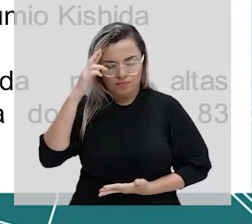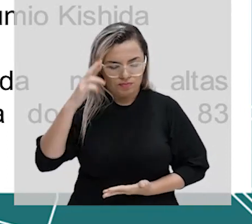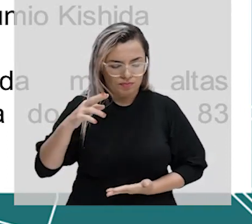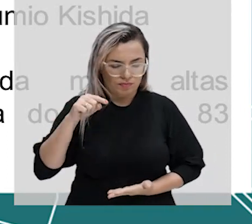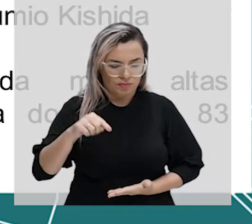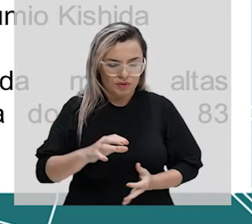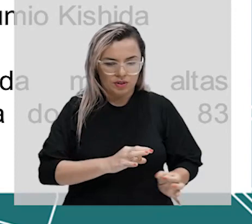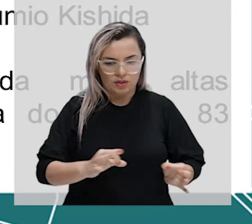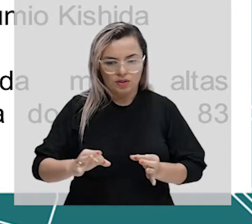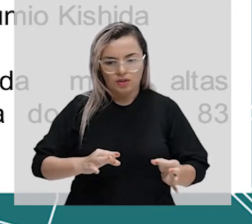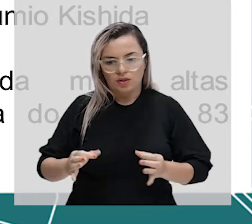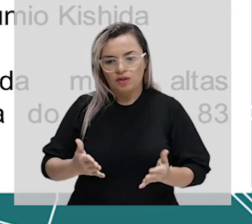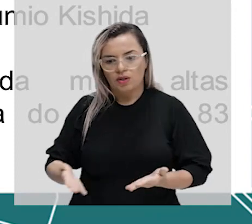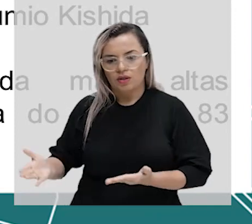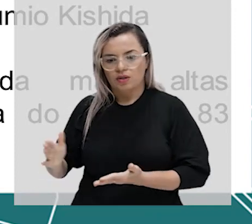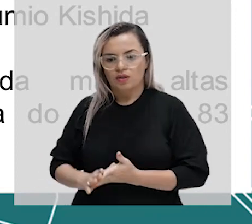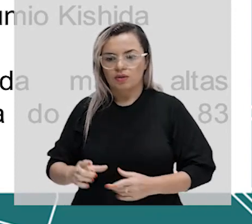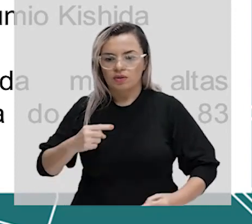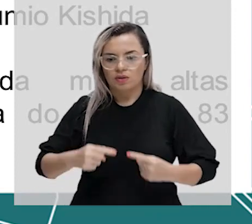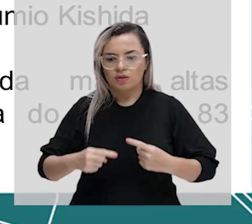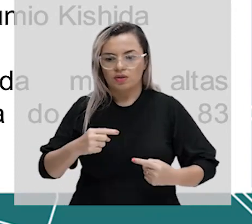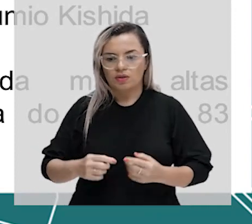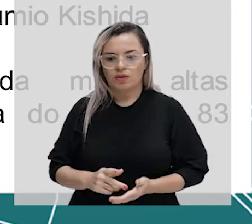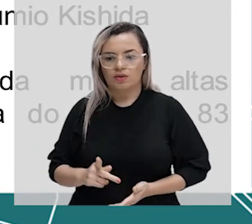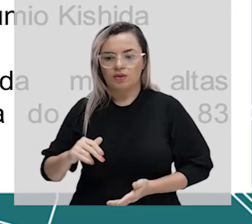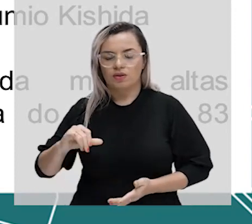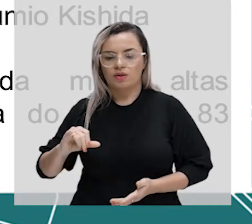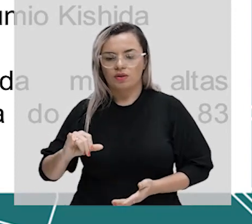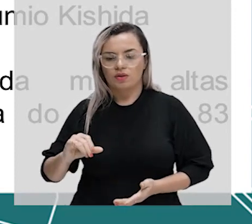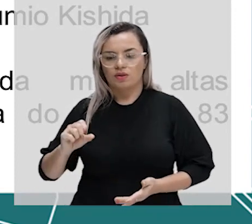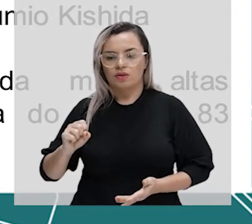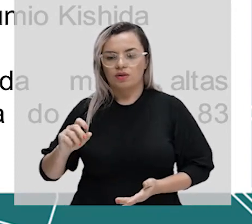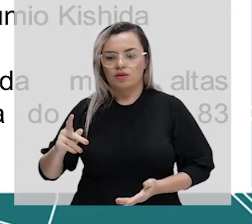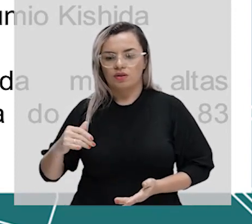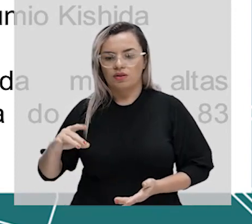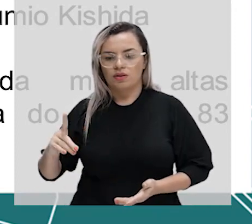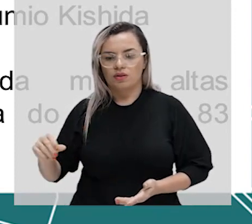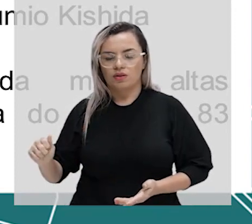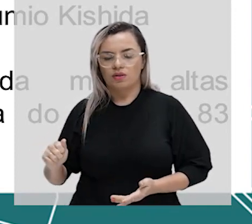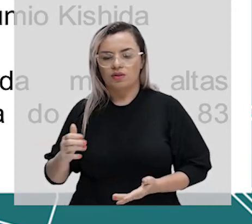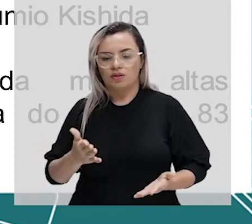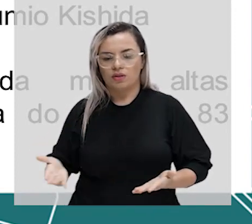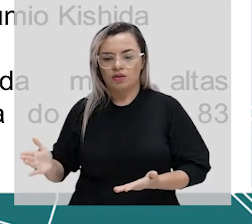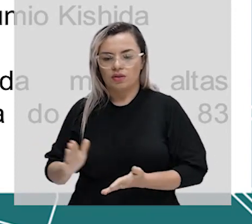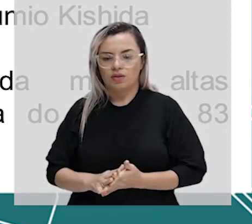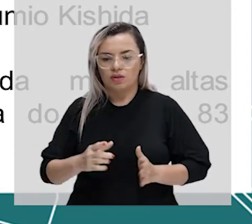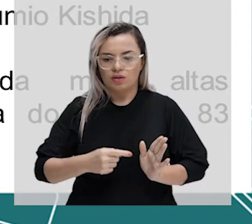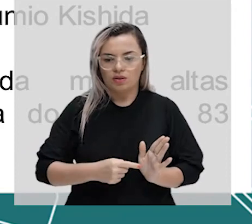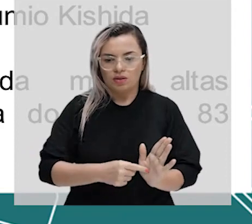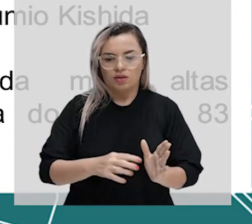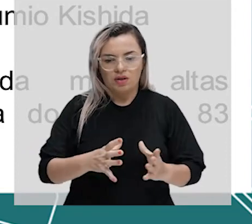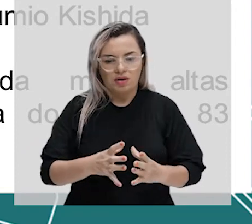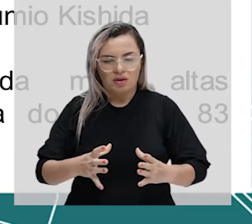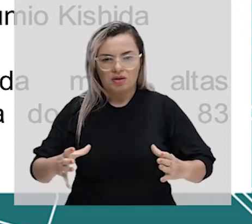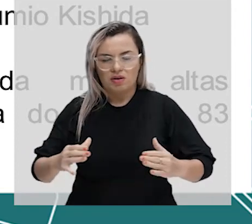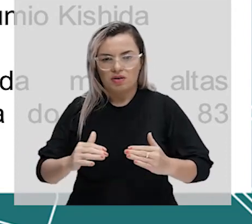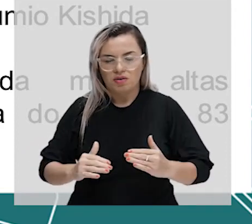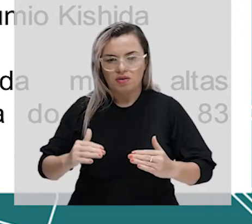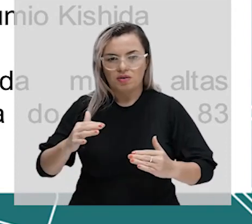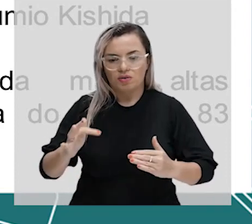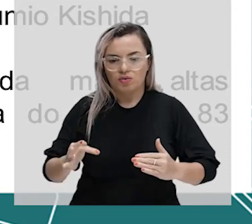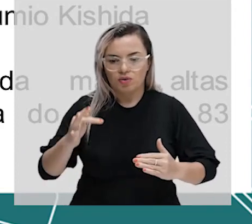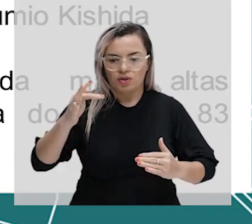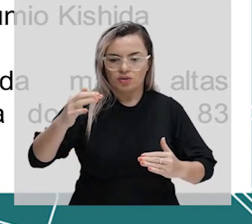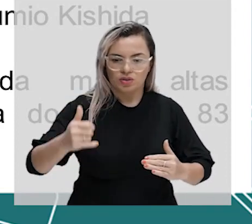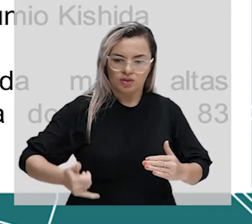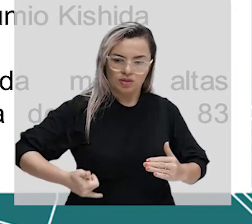Fumio Kishida, tá certo? Como eu já te falei, uma outra questão interessante, eu volto a frisar, o Japão ele vai apresentar uma das maiores expectativas de vida